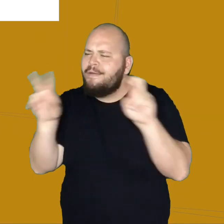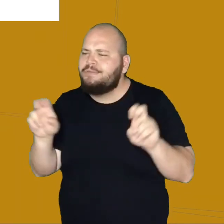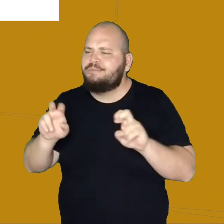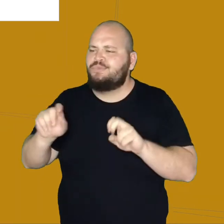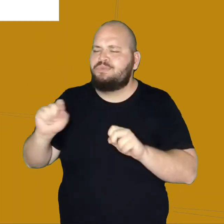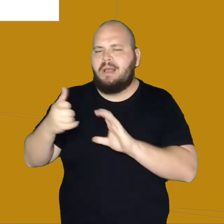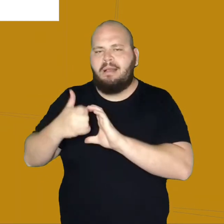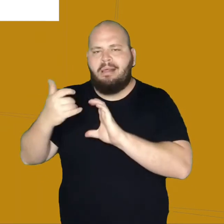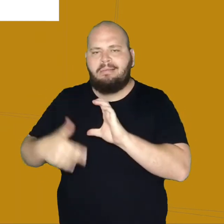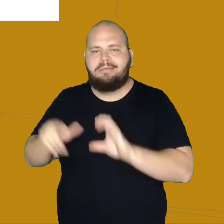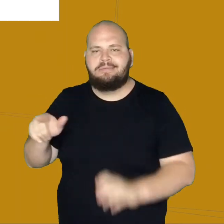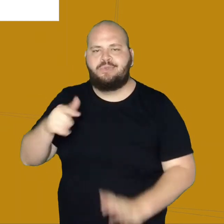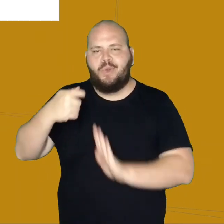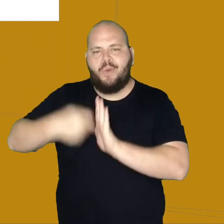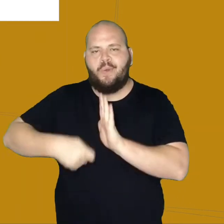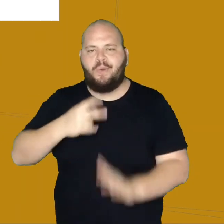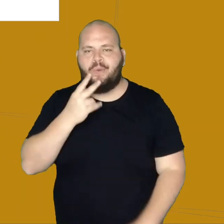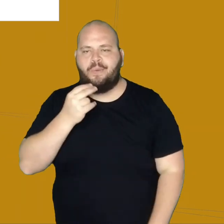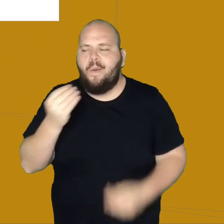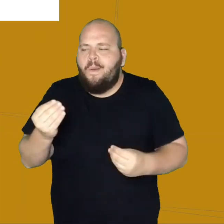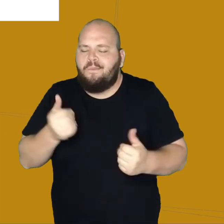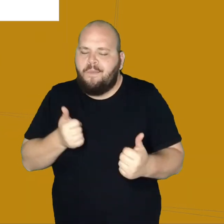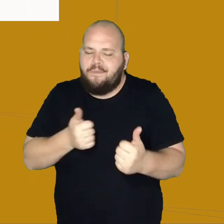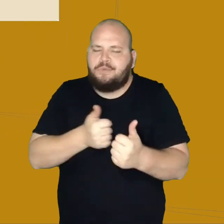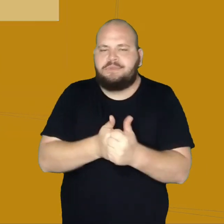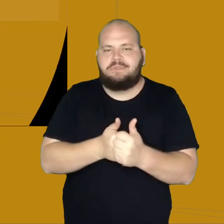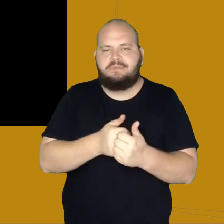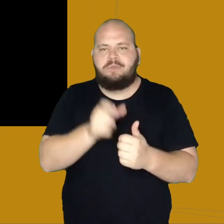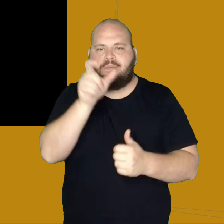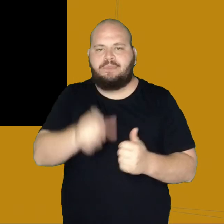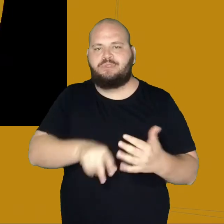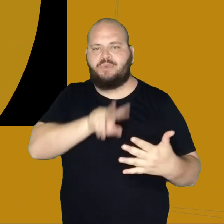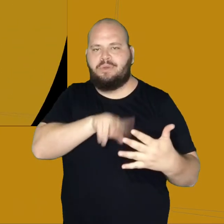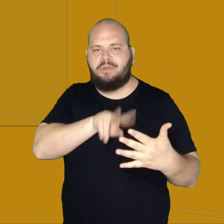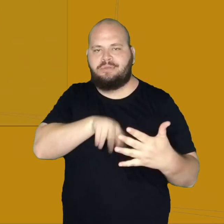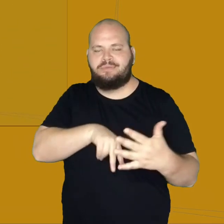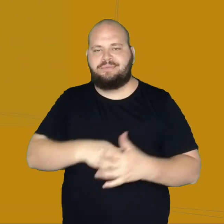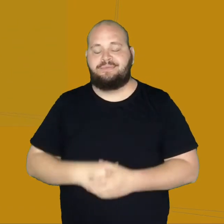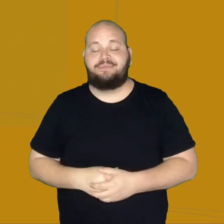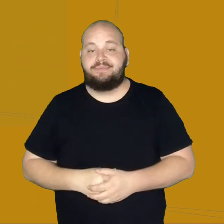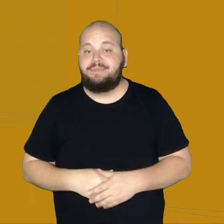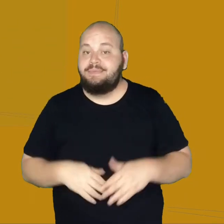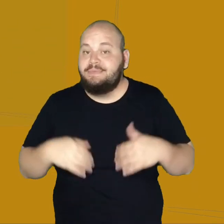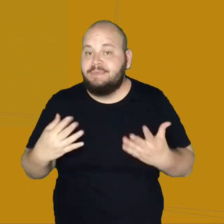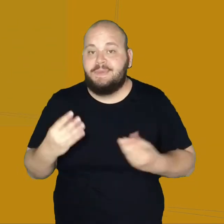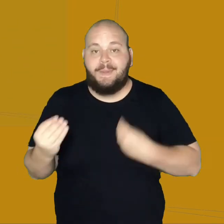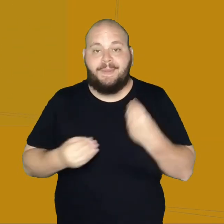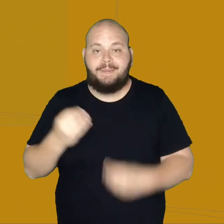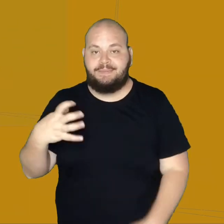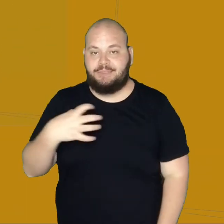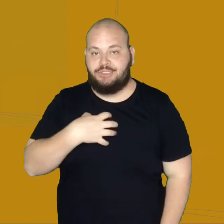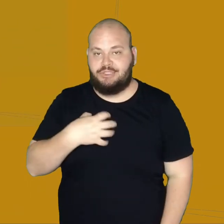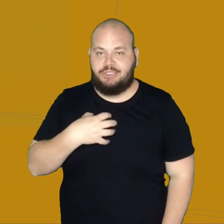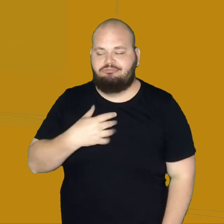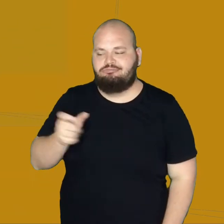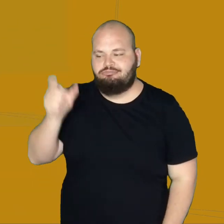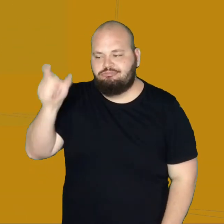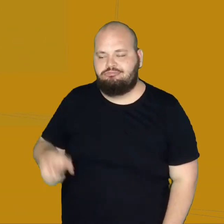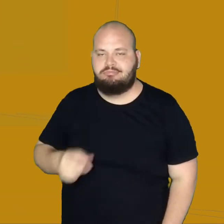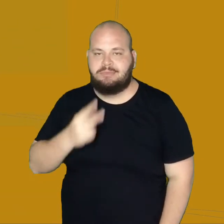sede denominada a aparência da fachada exterior, ou seja, o reconhecimento social que livraria